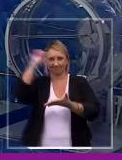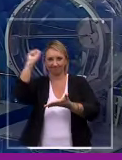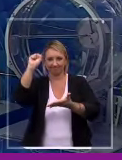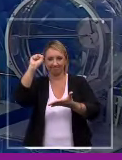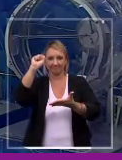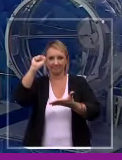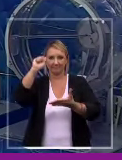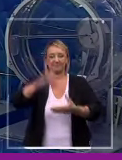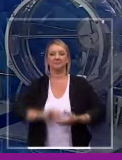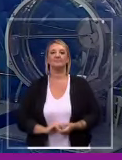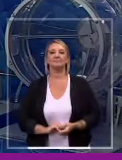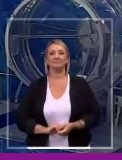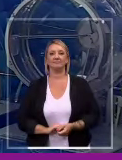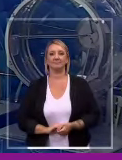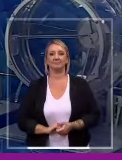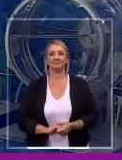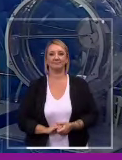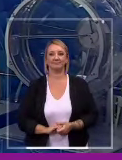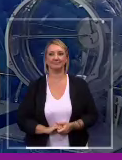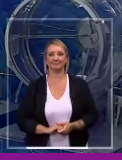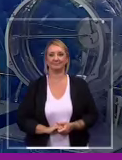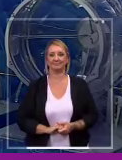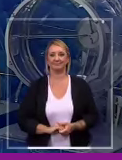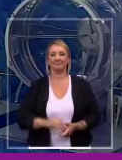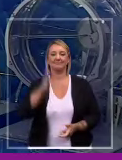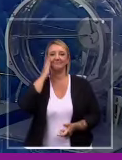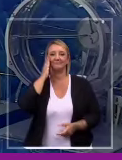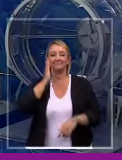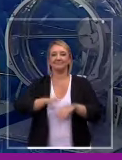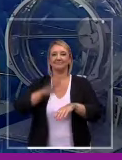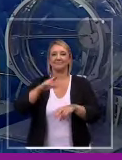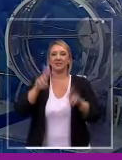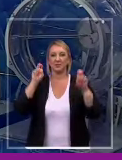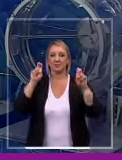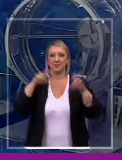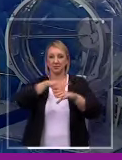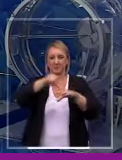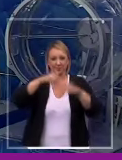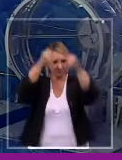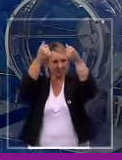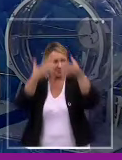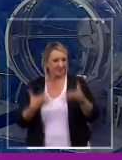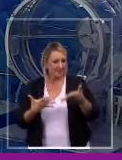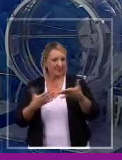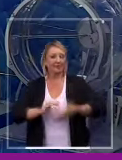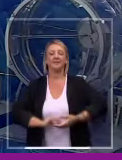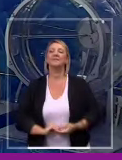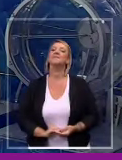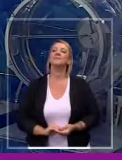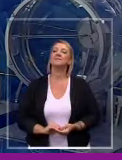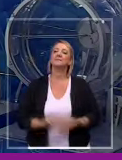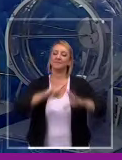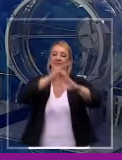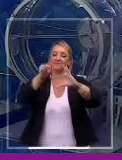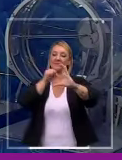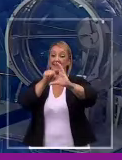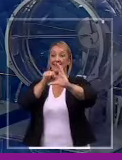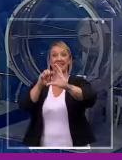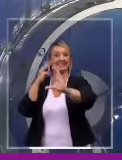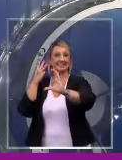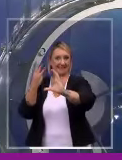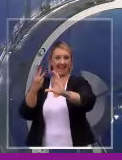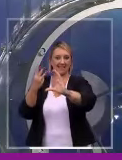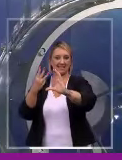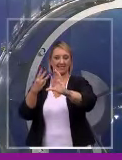dos prêmios fixos. Quer saber mais sobre o sorteio? Eu vou explicar. Então vamos aqui. No globo de número